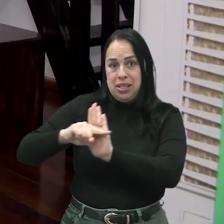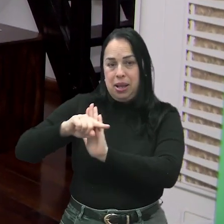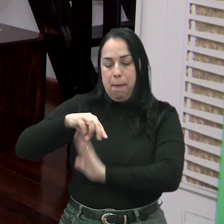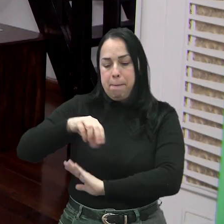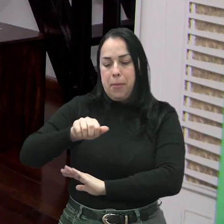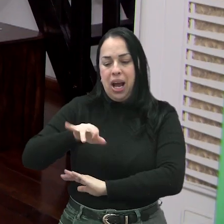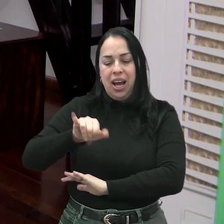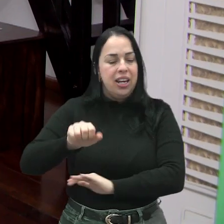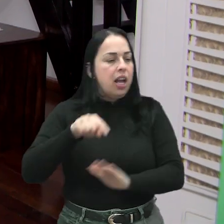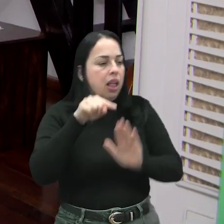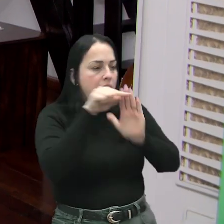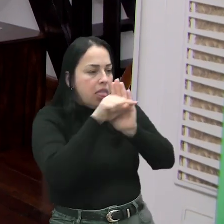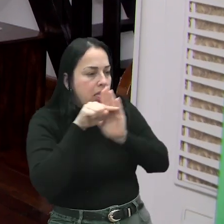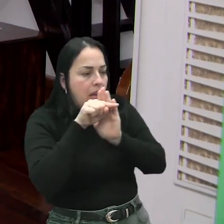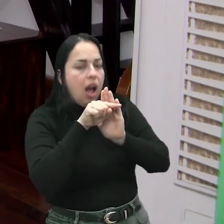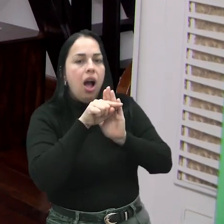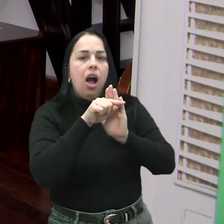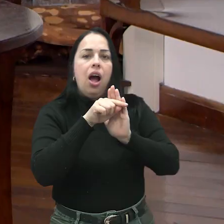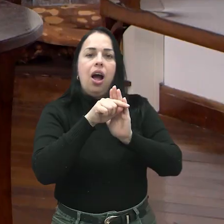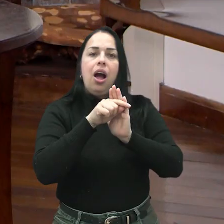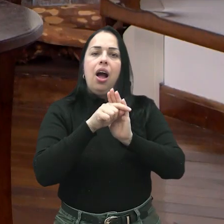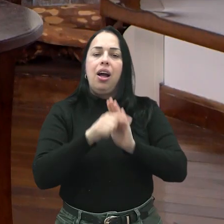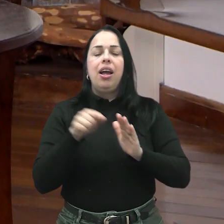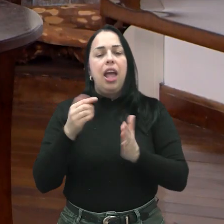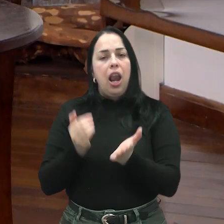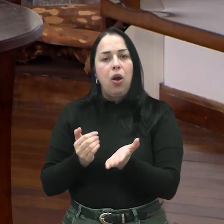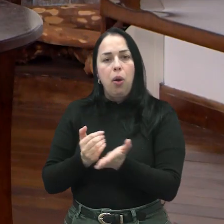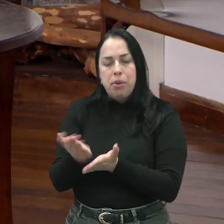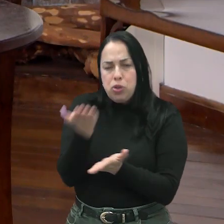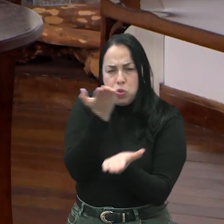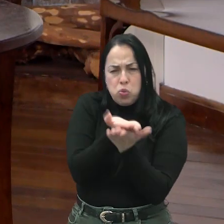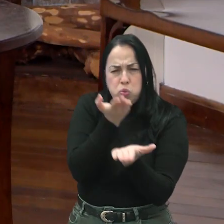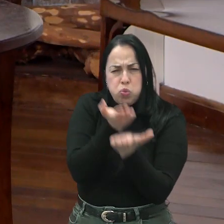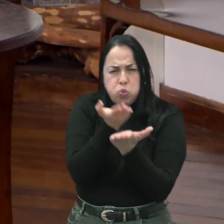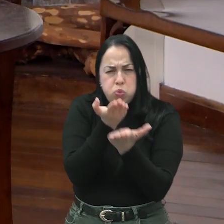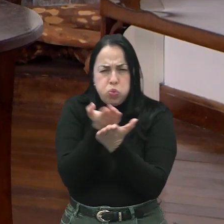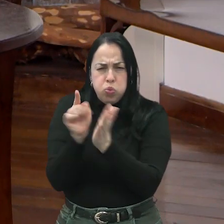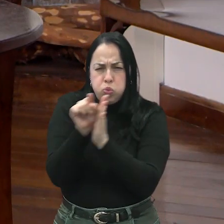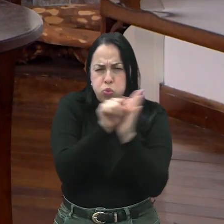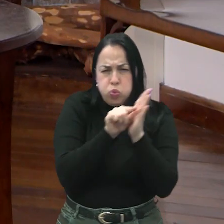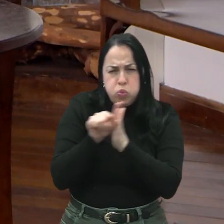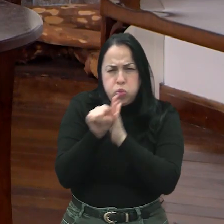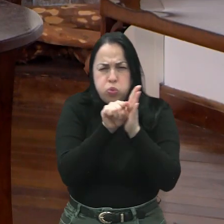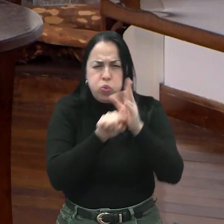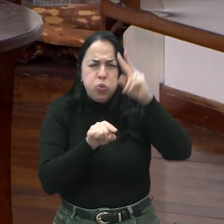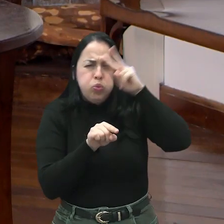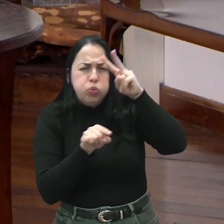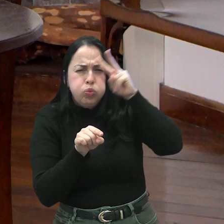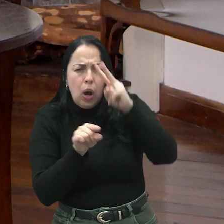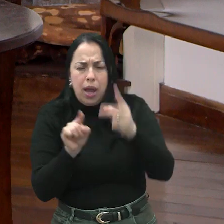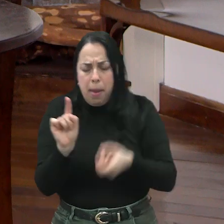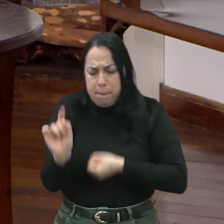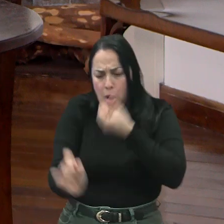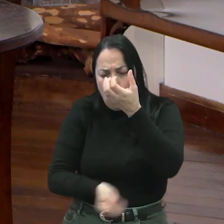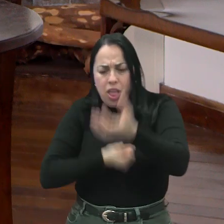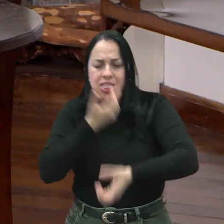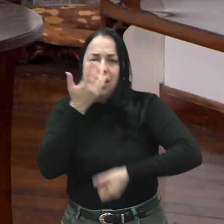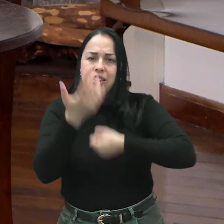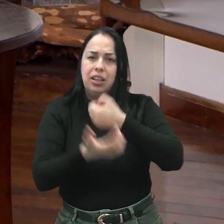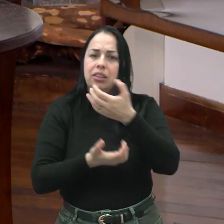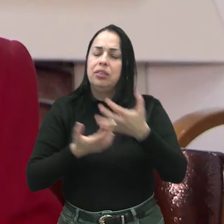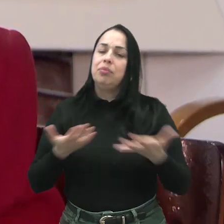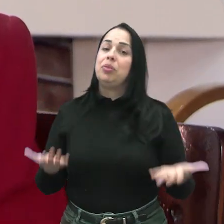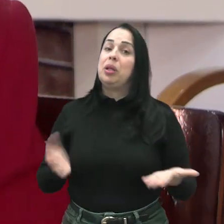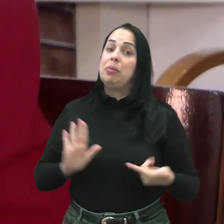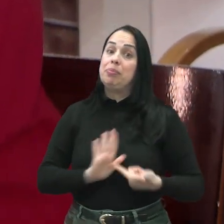e pesquisadora Maria do Carmo. Ela deu início a um estudo que uniu pesquisa histórica e